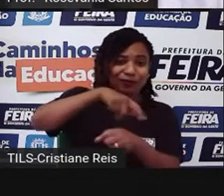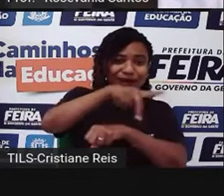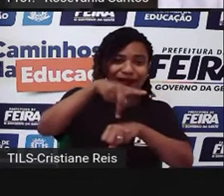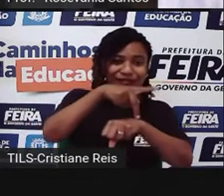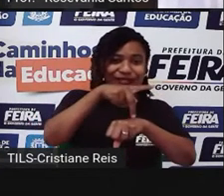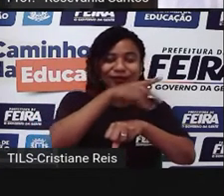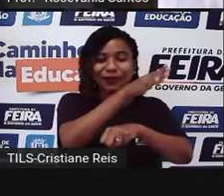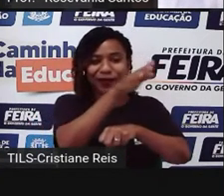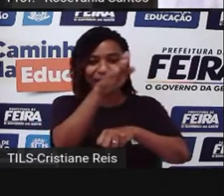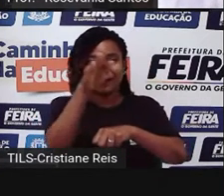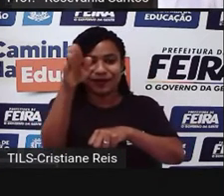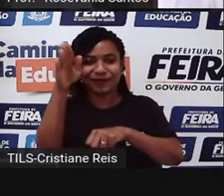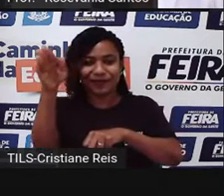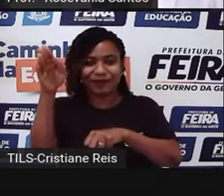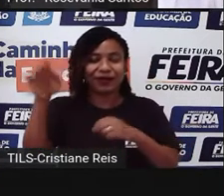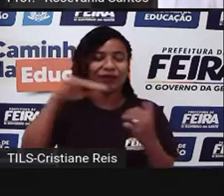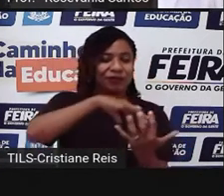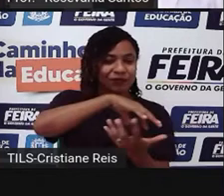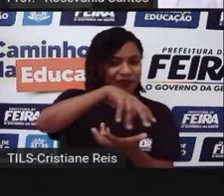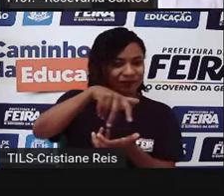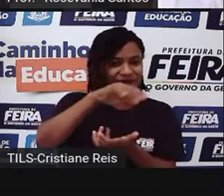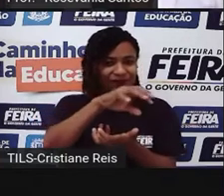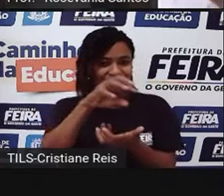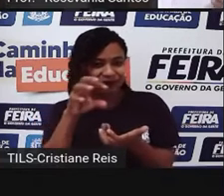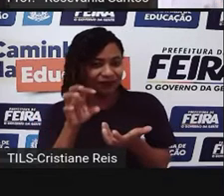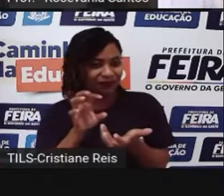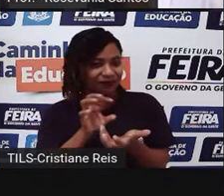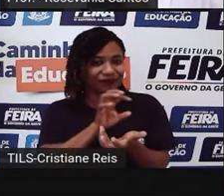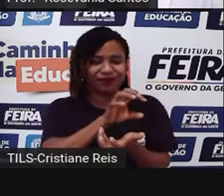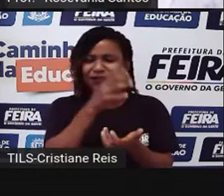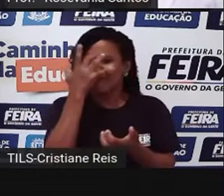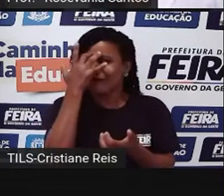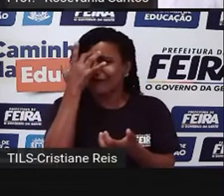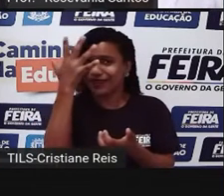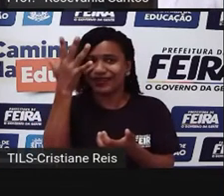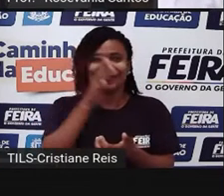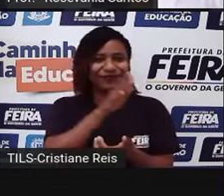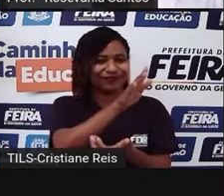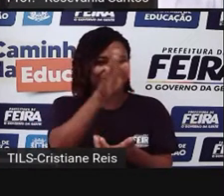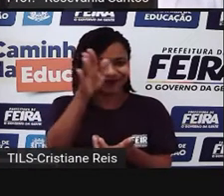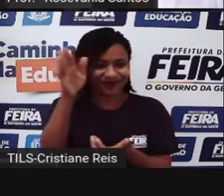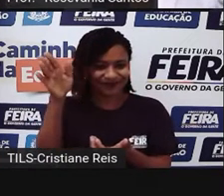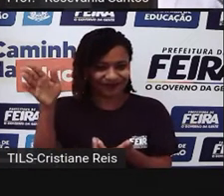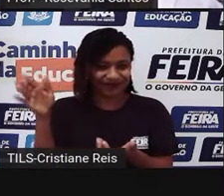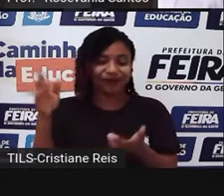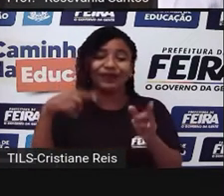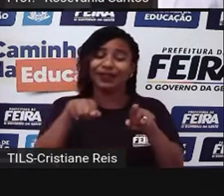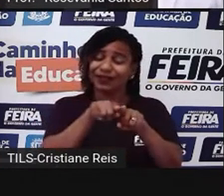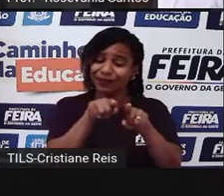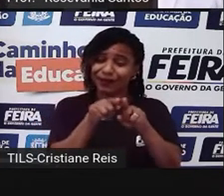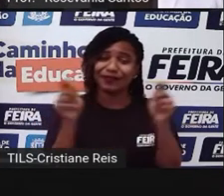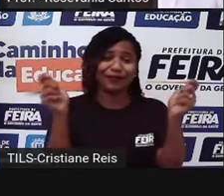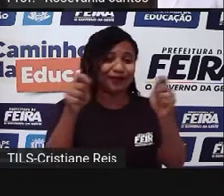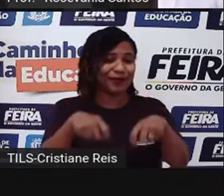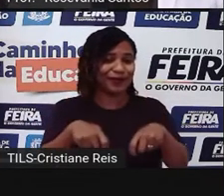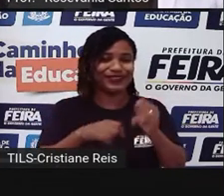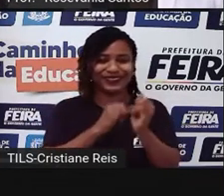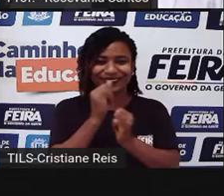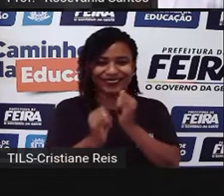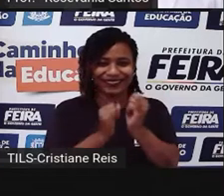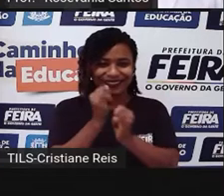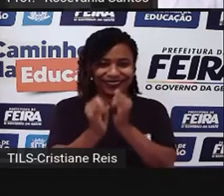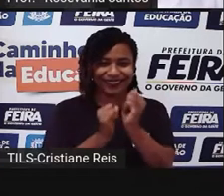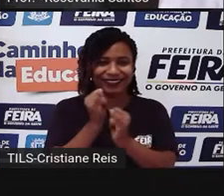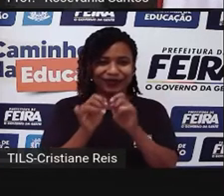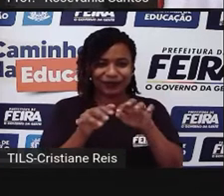que você tenha documentação específica para poder fazer isso. Sem falar também que você pode viajar virtualmente, né, fazendo aí